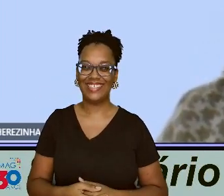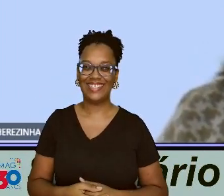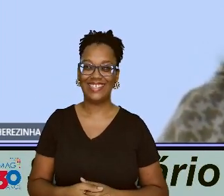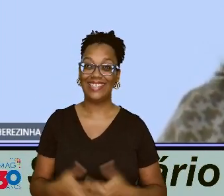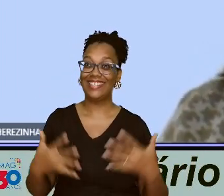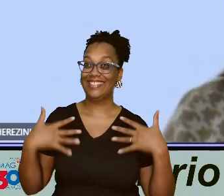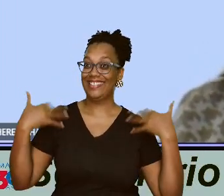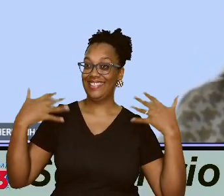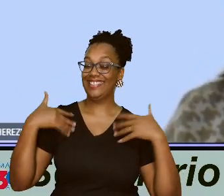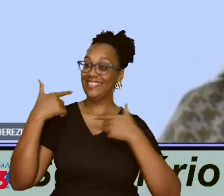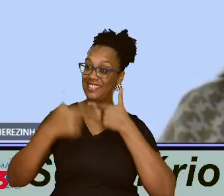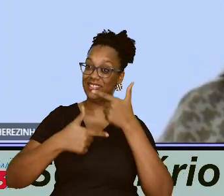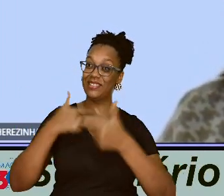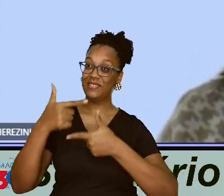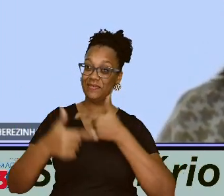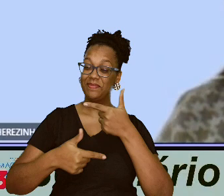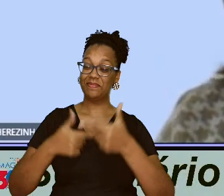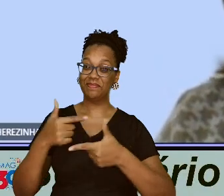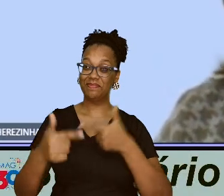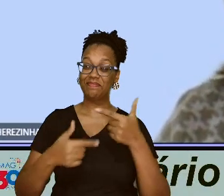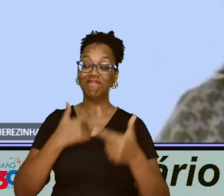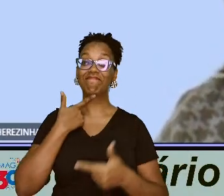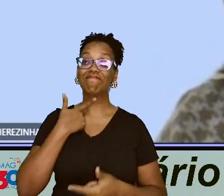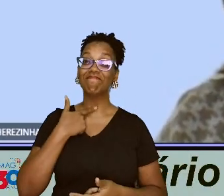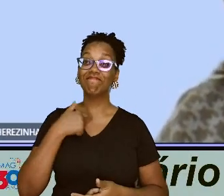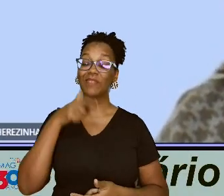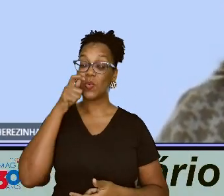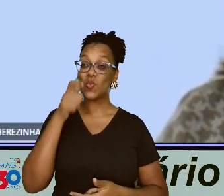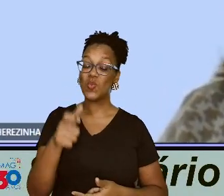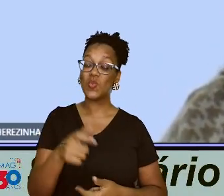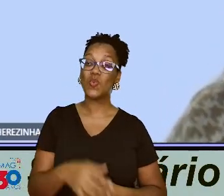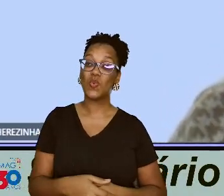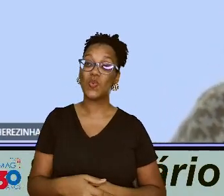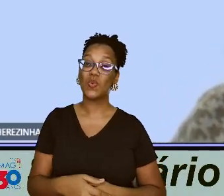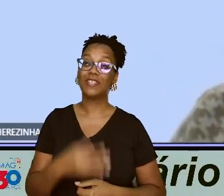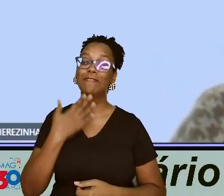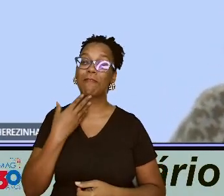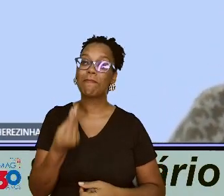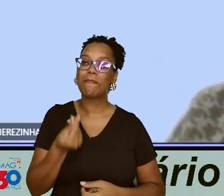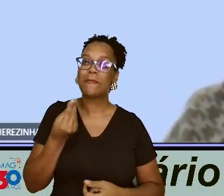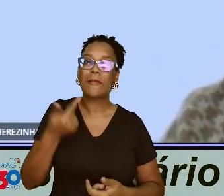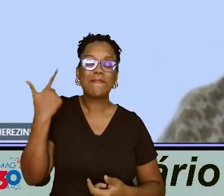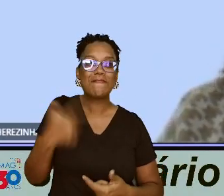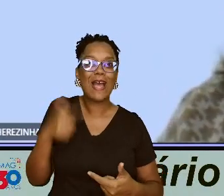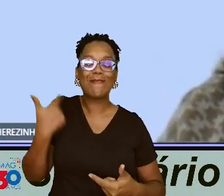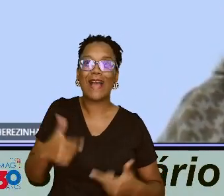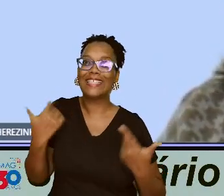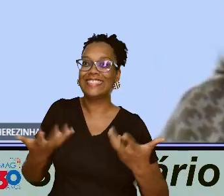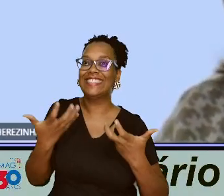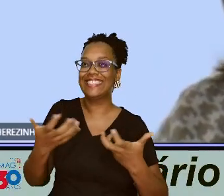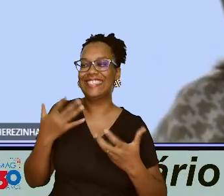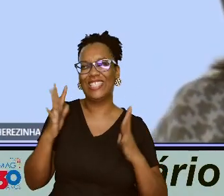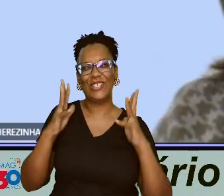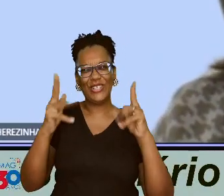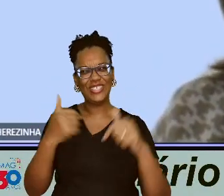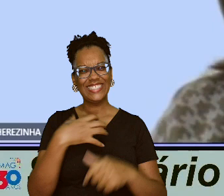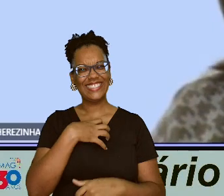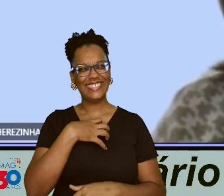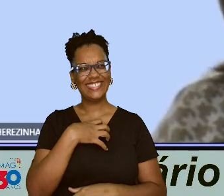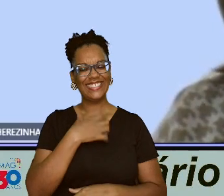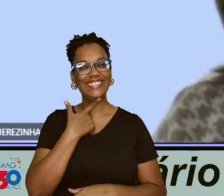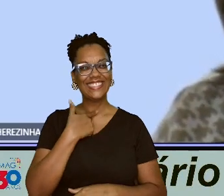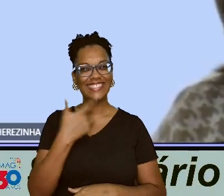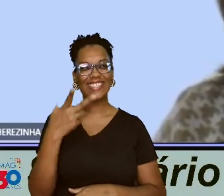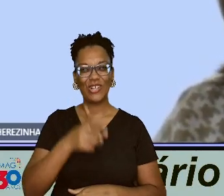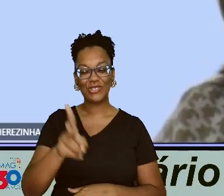esse trabalho e essa vontade, esse gostinho de quero mais, que ficou para todo mundo. E é bom